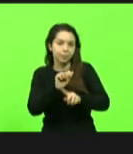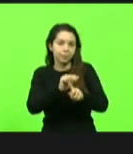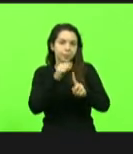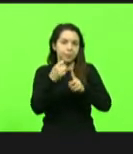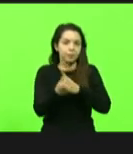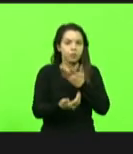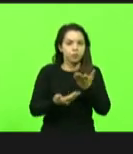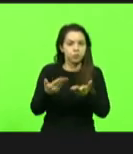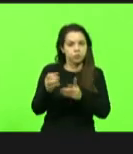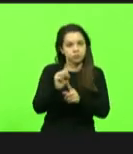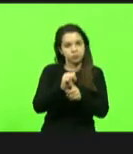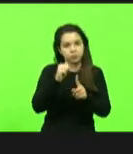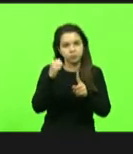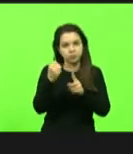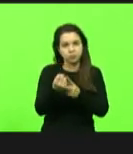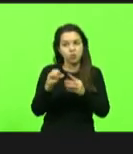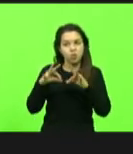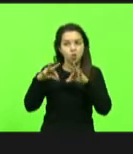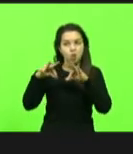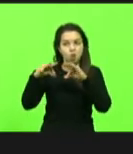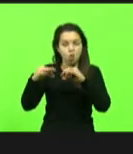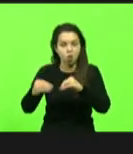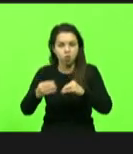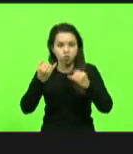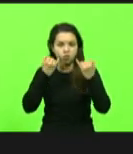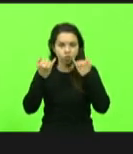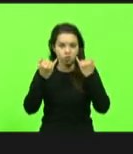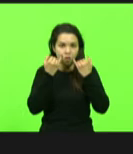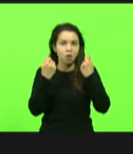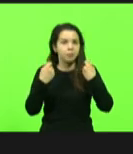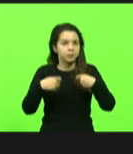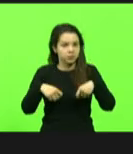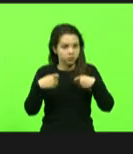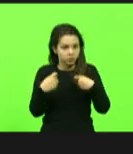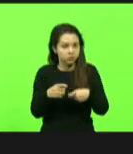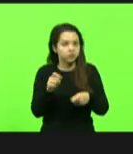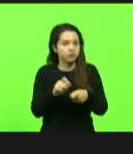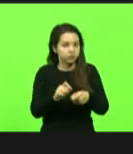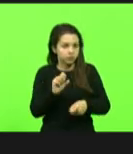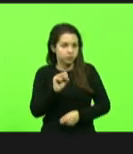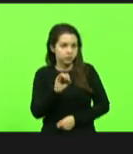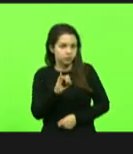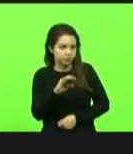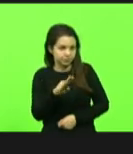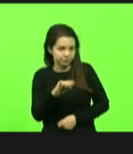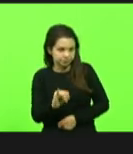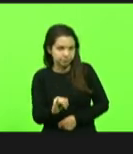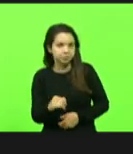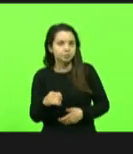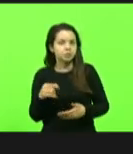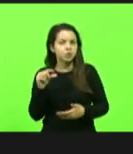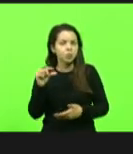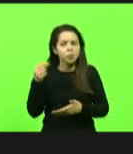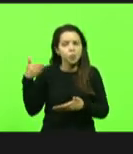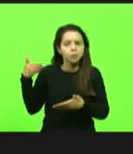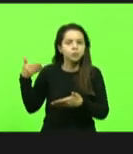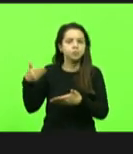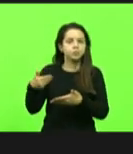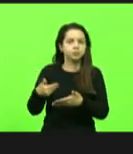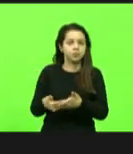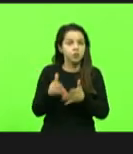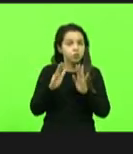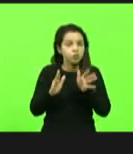os informes, toda a pactuação seja realizada na CIB. Recentemente, nós tivemos a publicação de